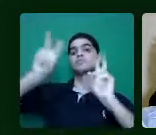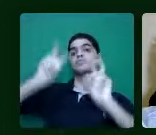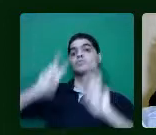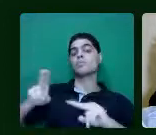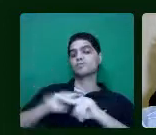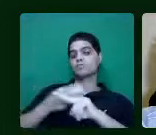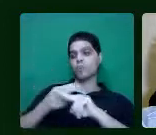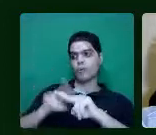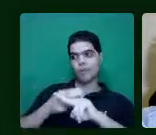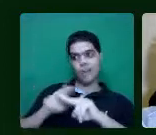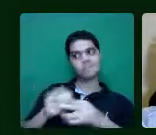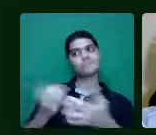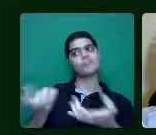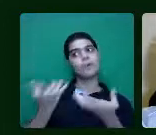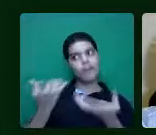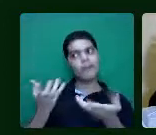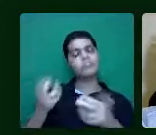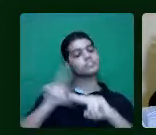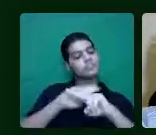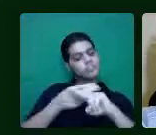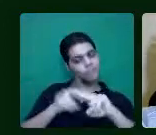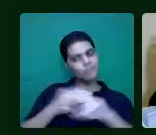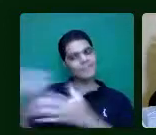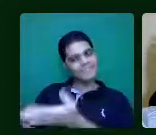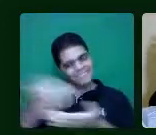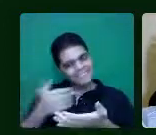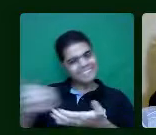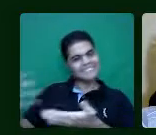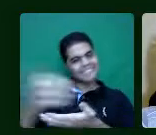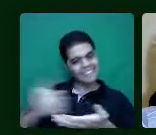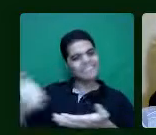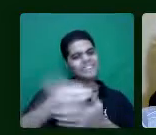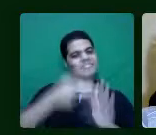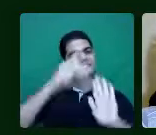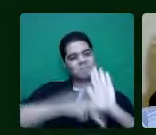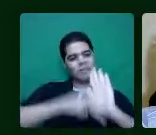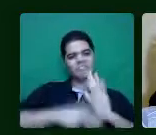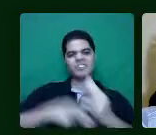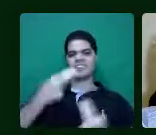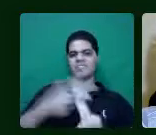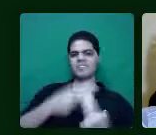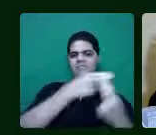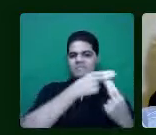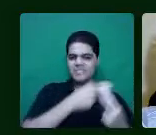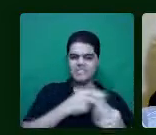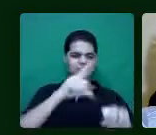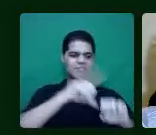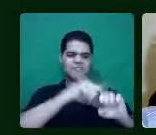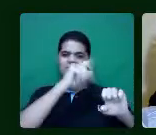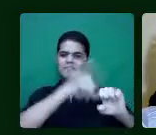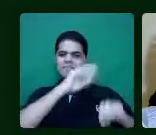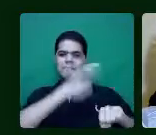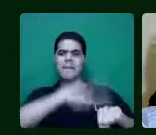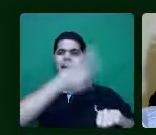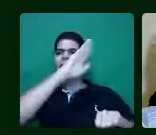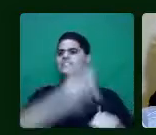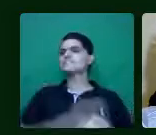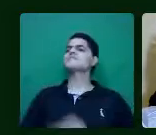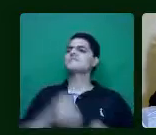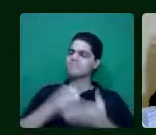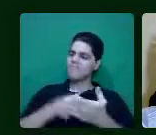tiver chocolate, eu vou correndo trazer vocês para o IF Baiano, para o IF Mais, para o Sebrae, eu vou correr atrás de